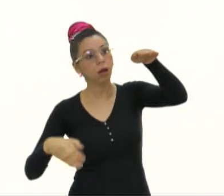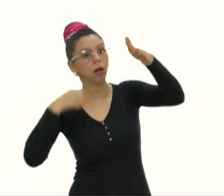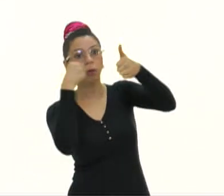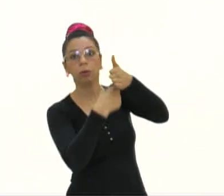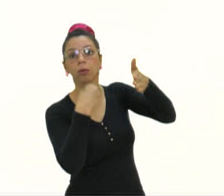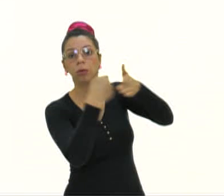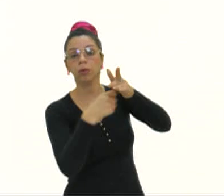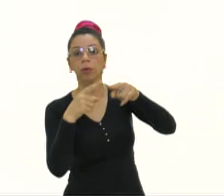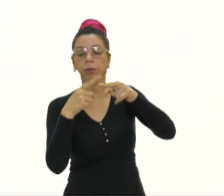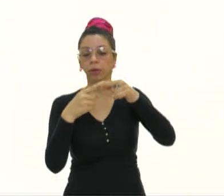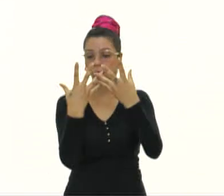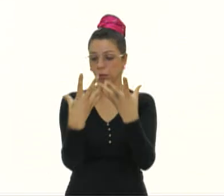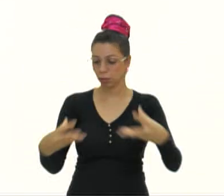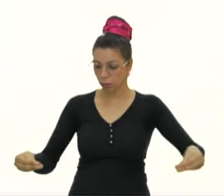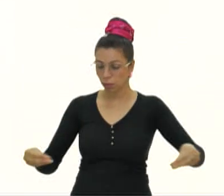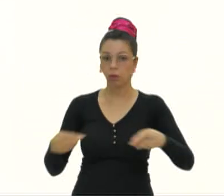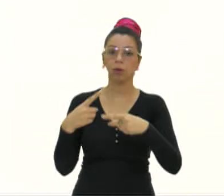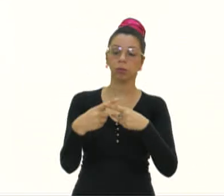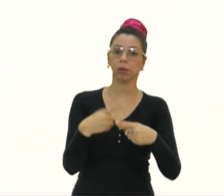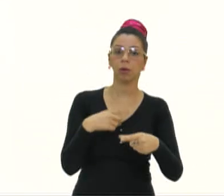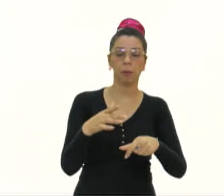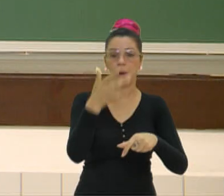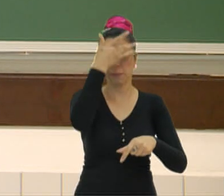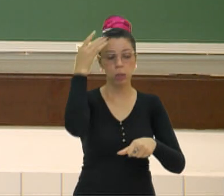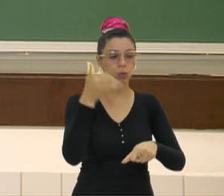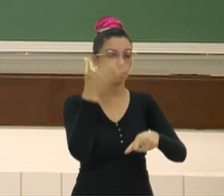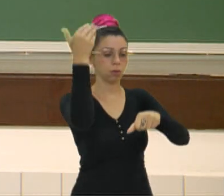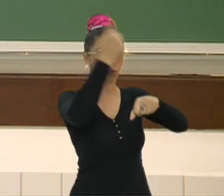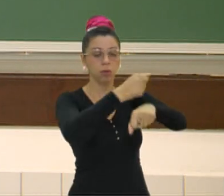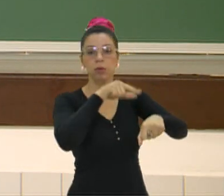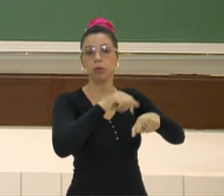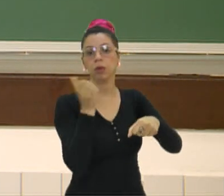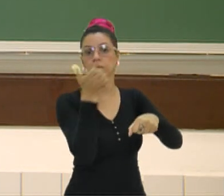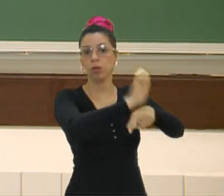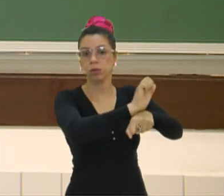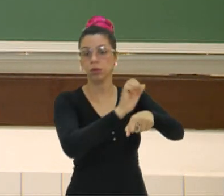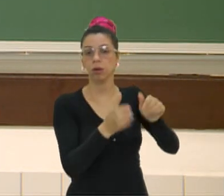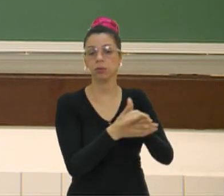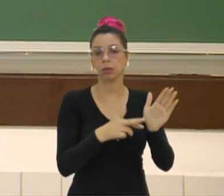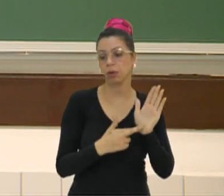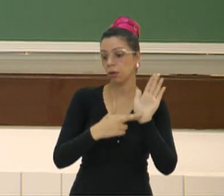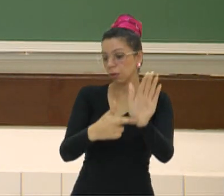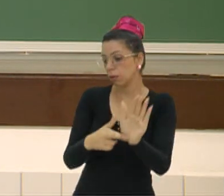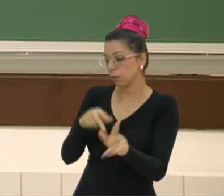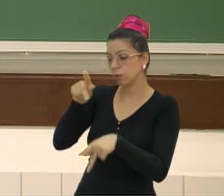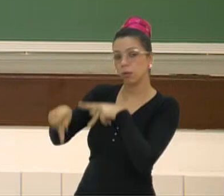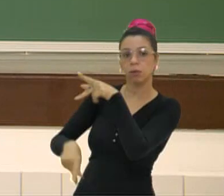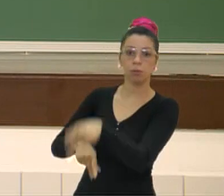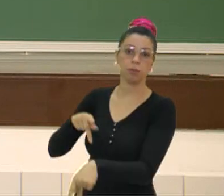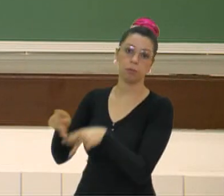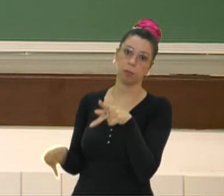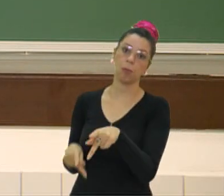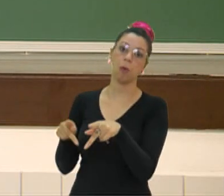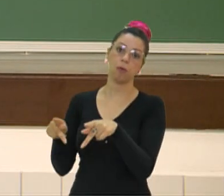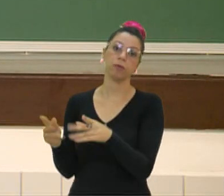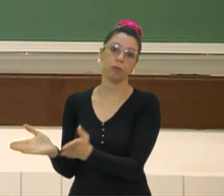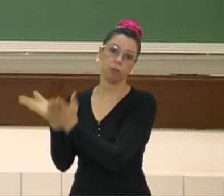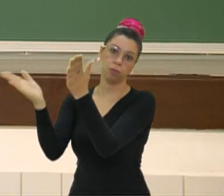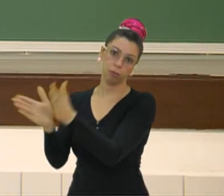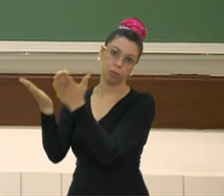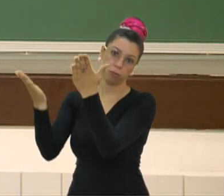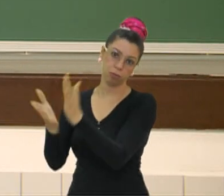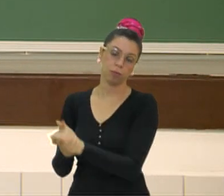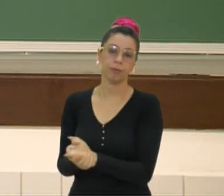porque você tem alguém no governo que representa a própria classe que era oprimida. Se dilui